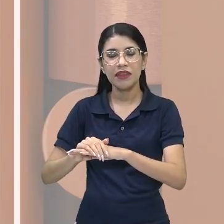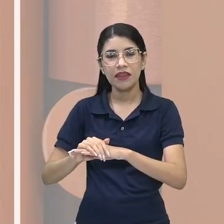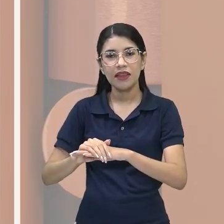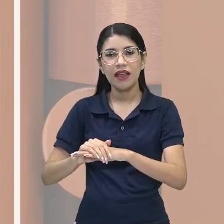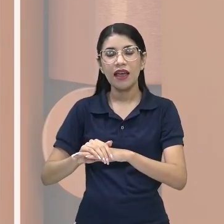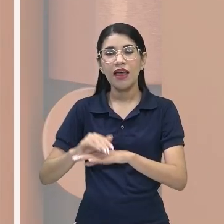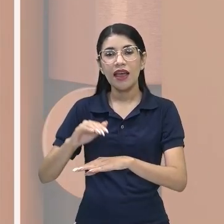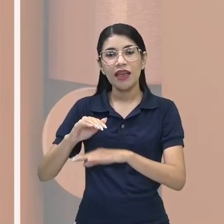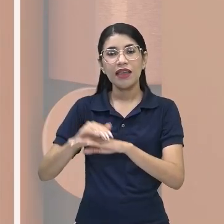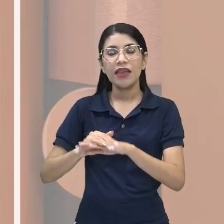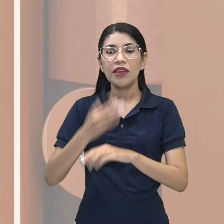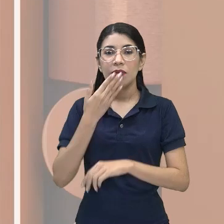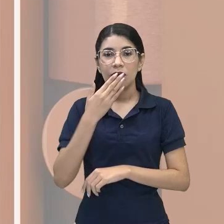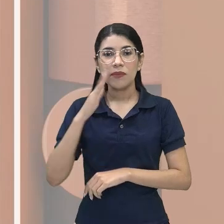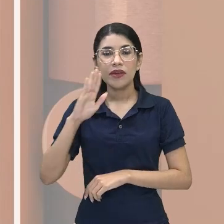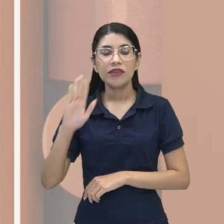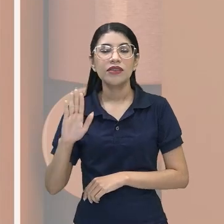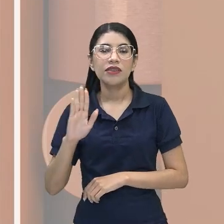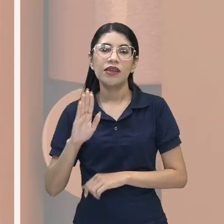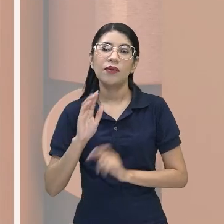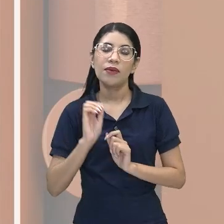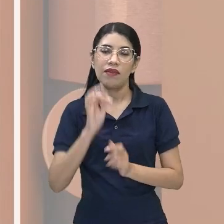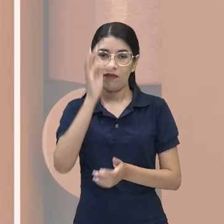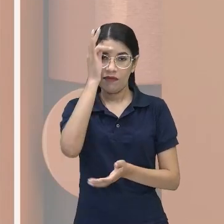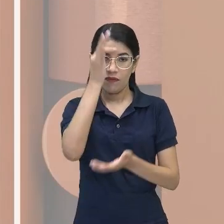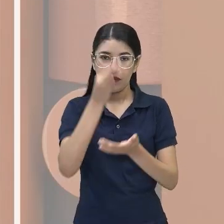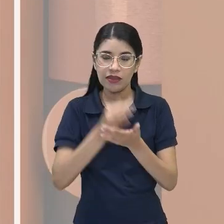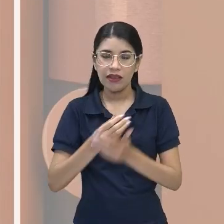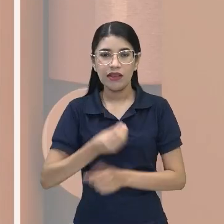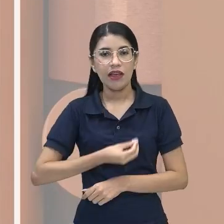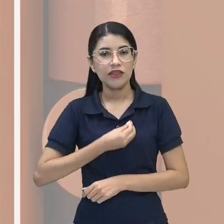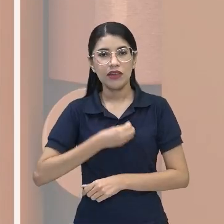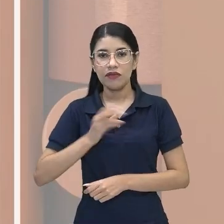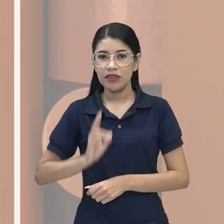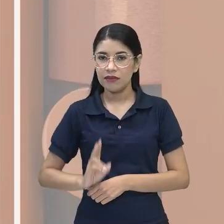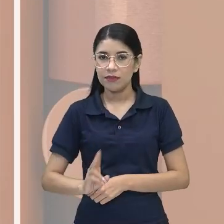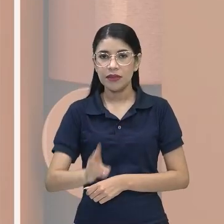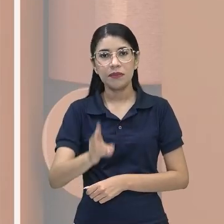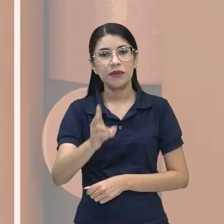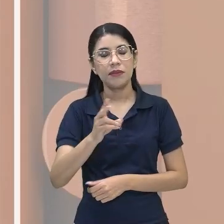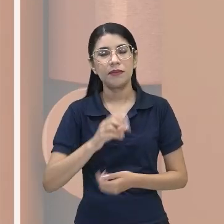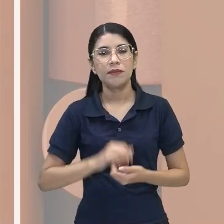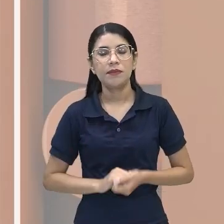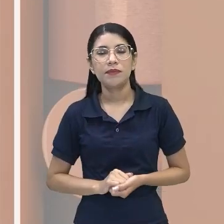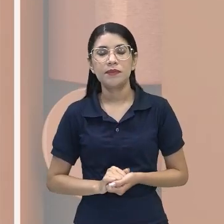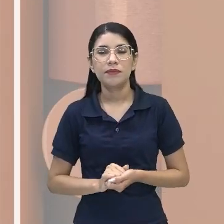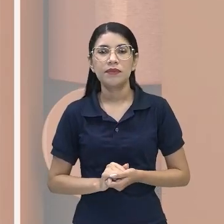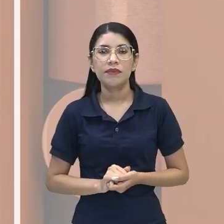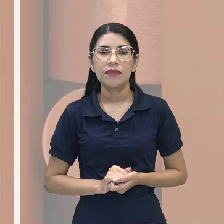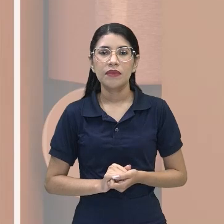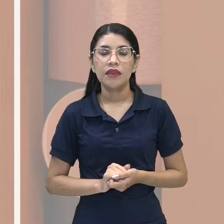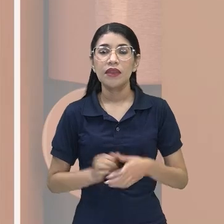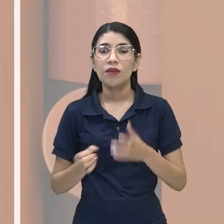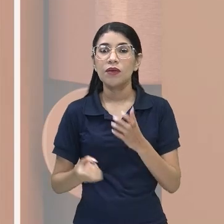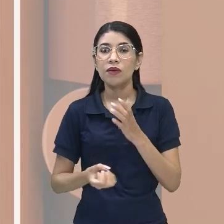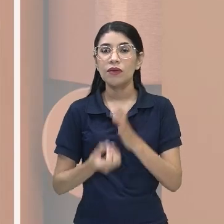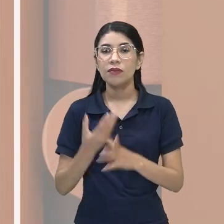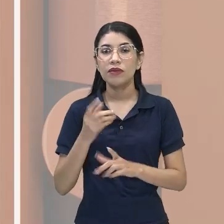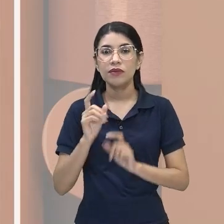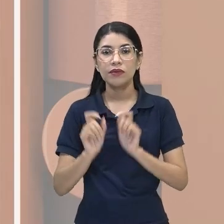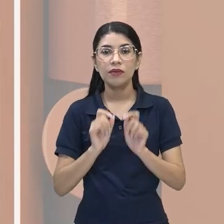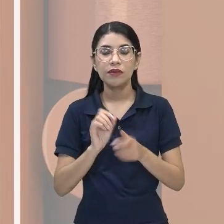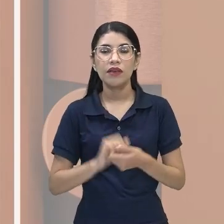senhor e jurava dessa forma fidelidade a esse seu suzerano, dando origem ao que a gente chama